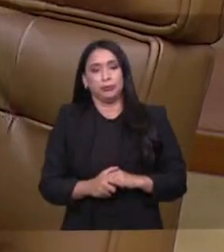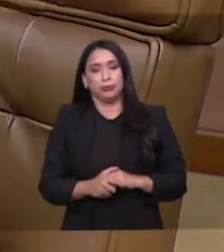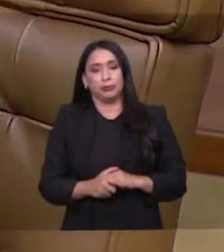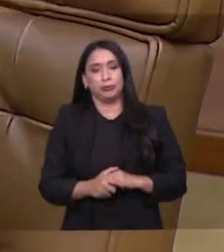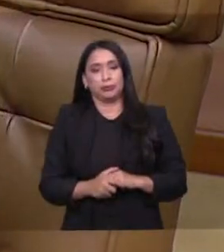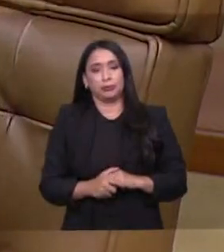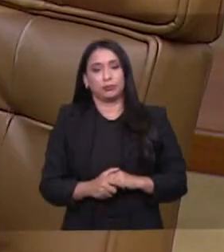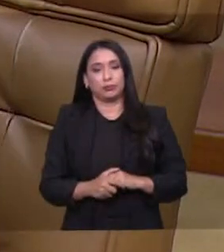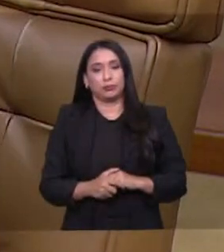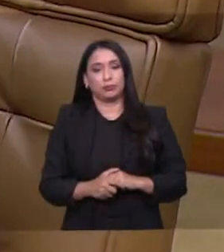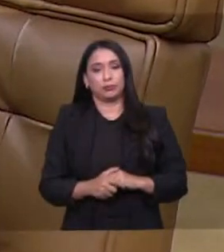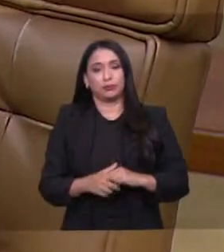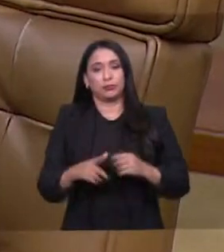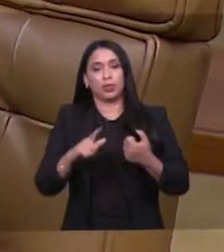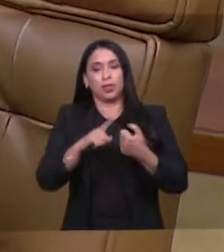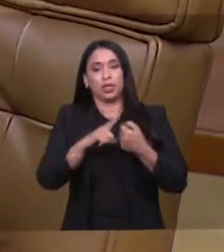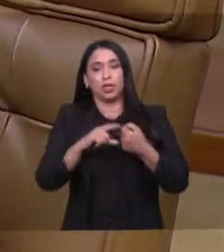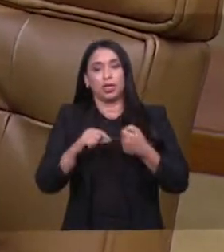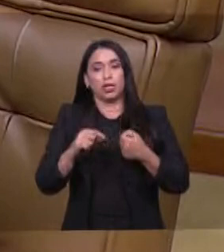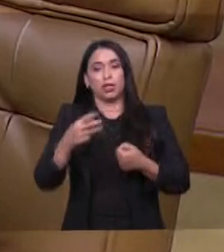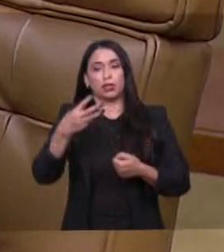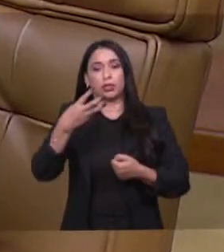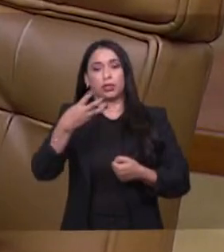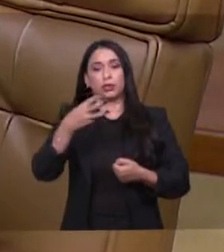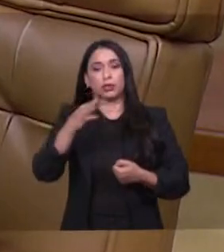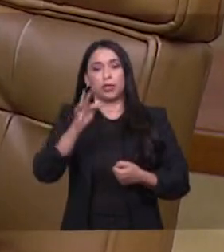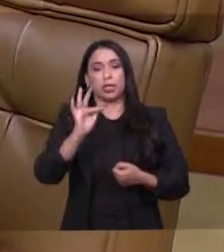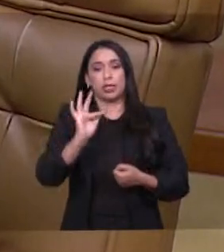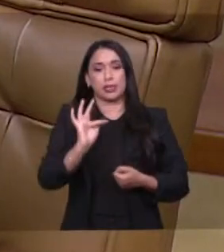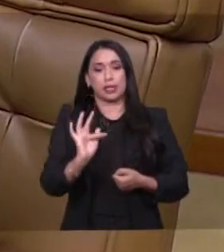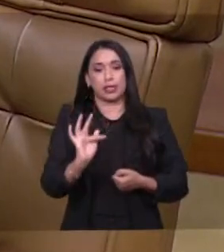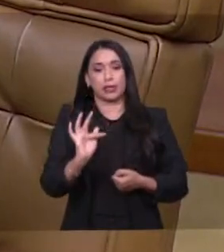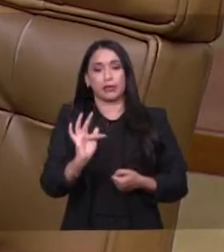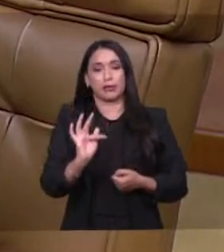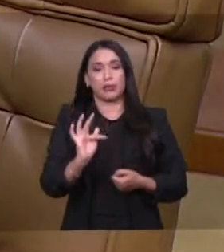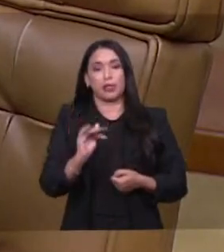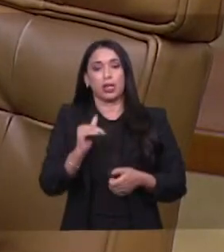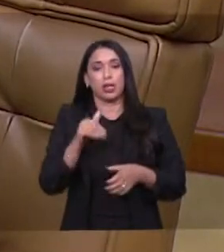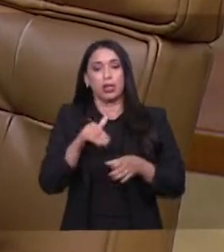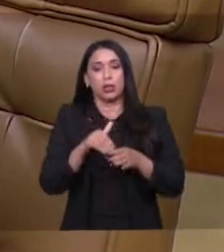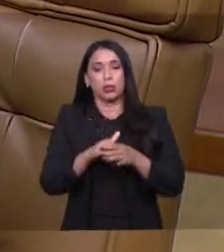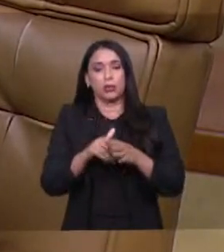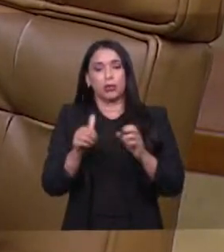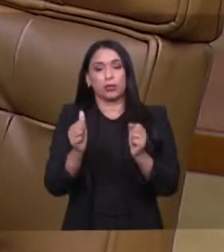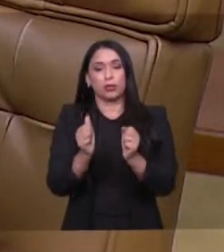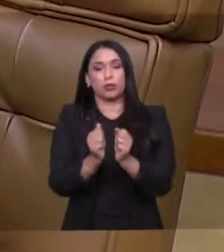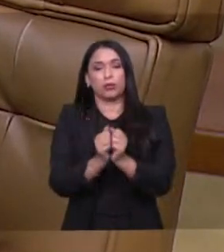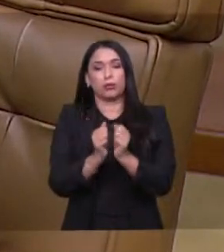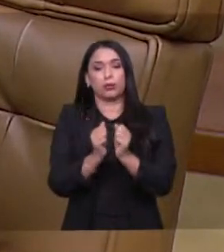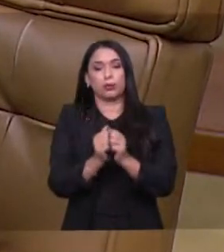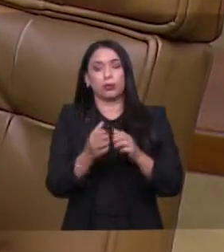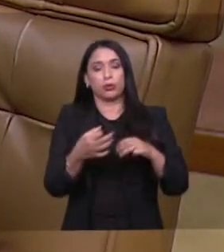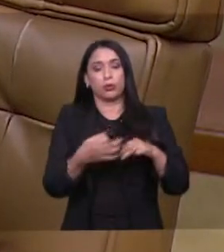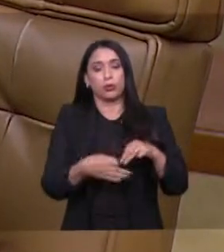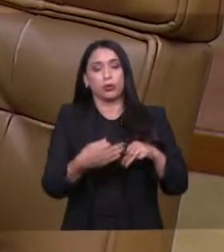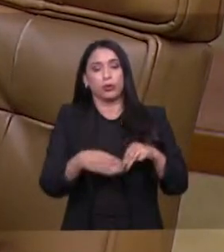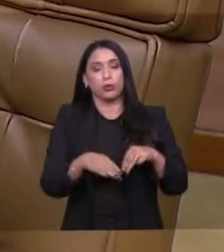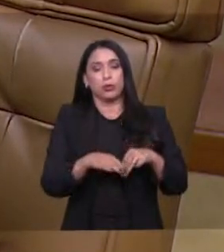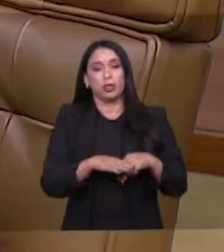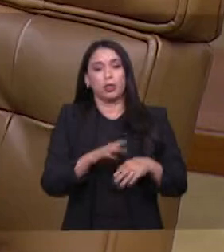Em relação ao artigo 3F, eu estou aqui acompanhando o voto do eminente relator,